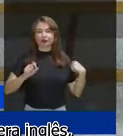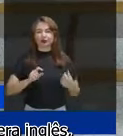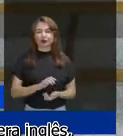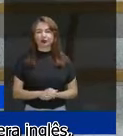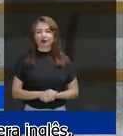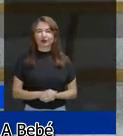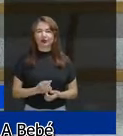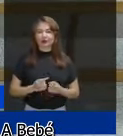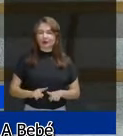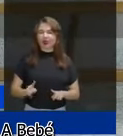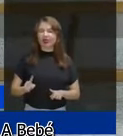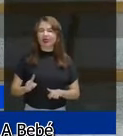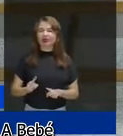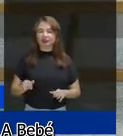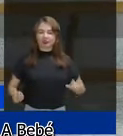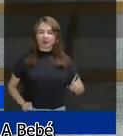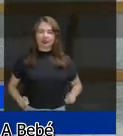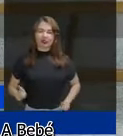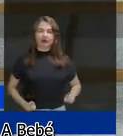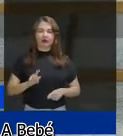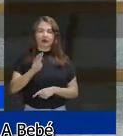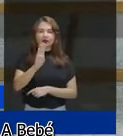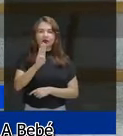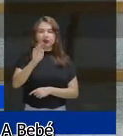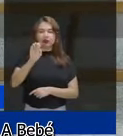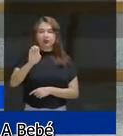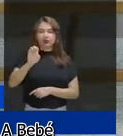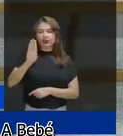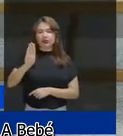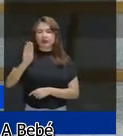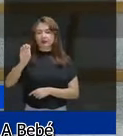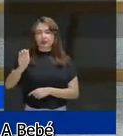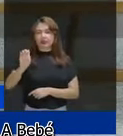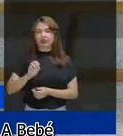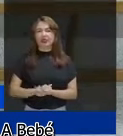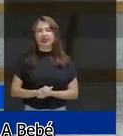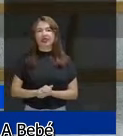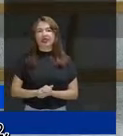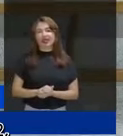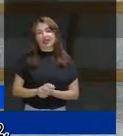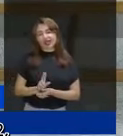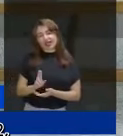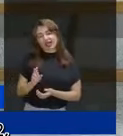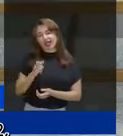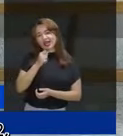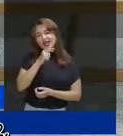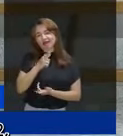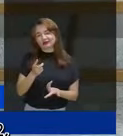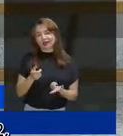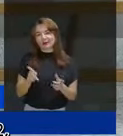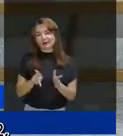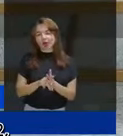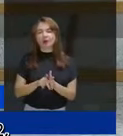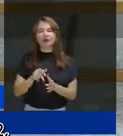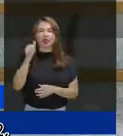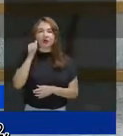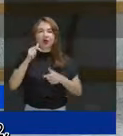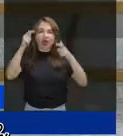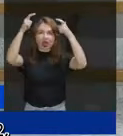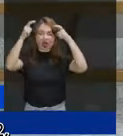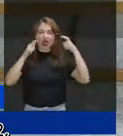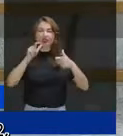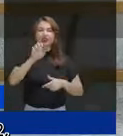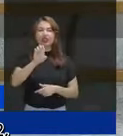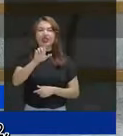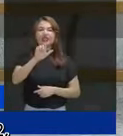nas veias, era primo da Bebé. A Bebé era a rainha Elizabeth II, né? Que morreu em 2022. Ele dizia